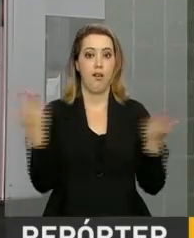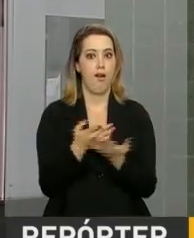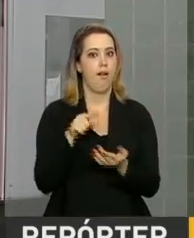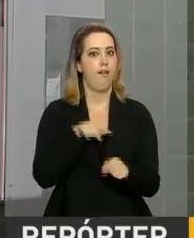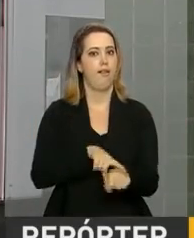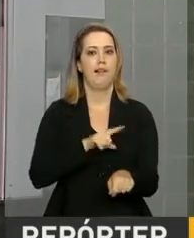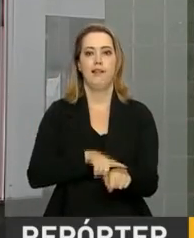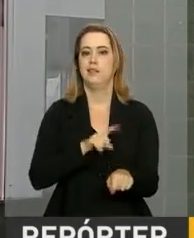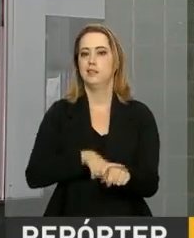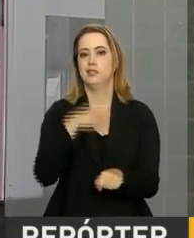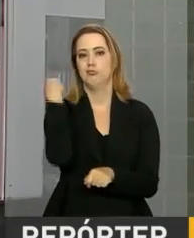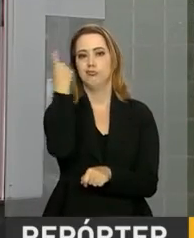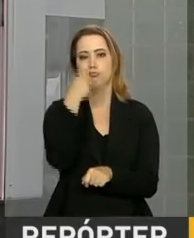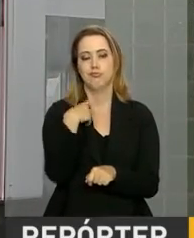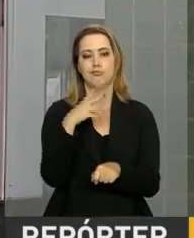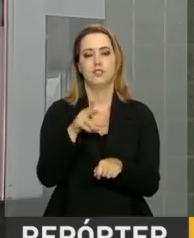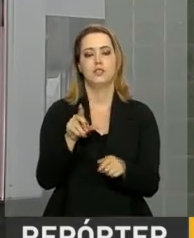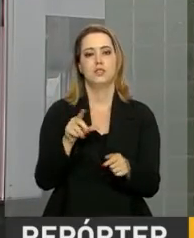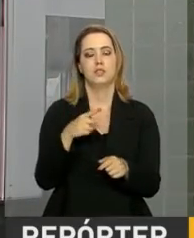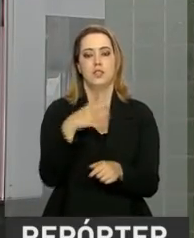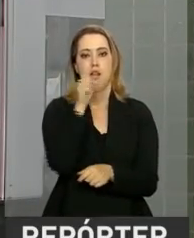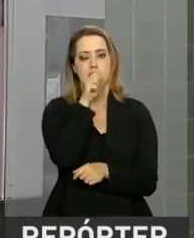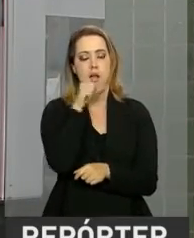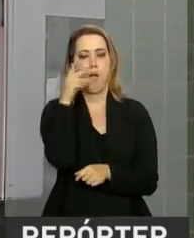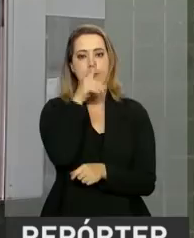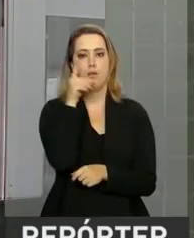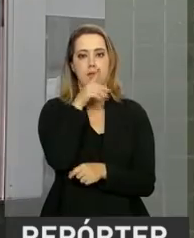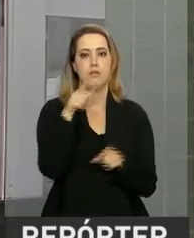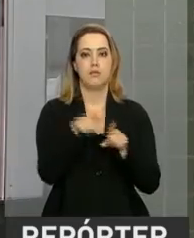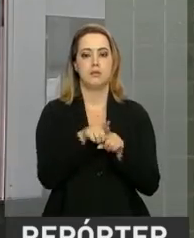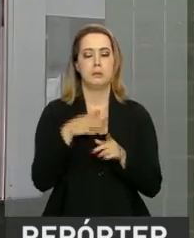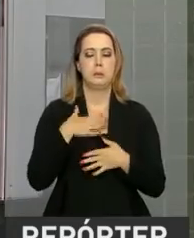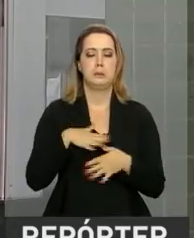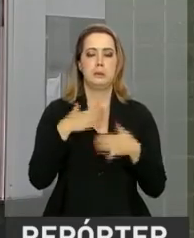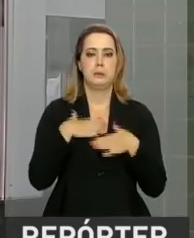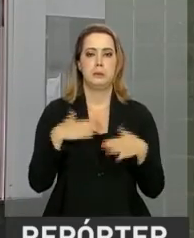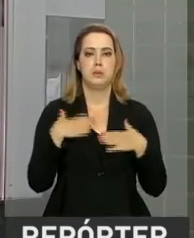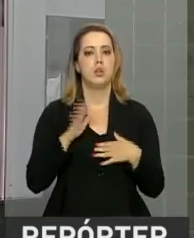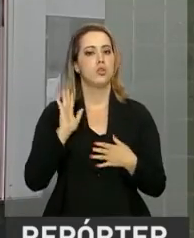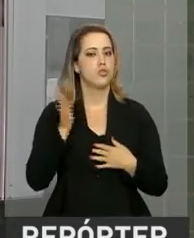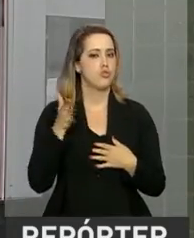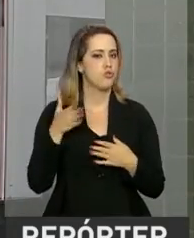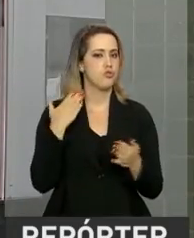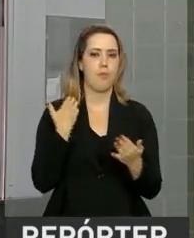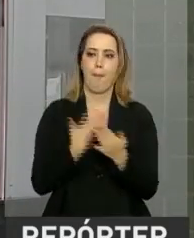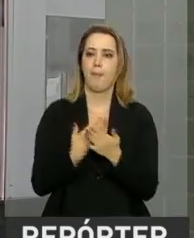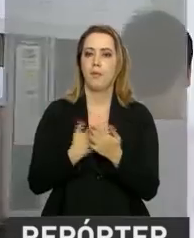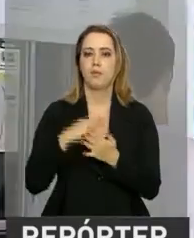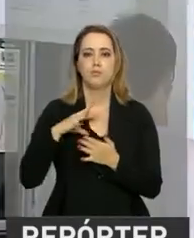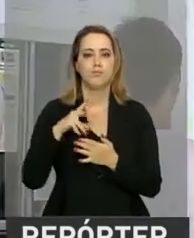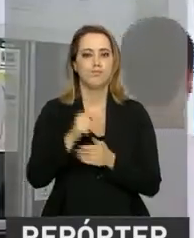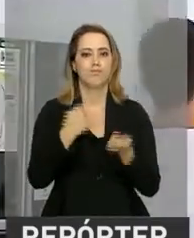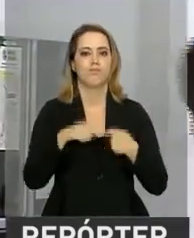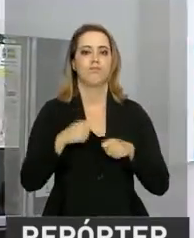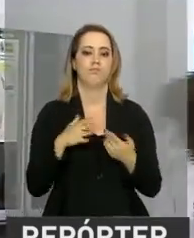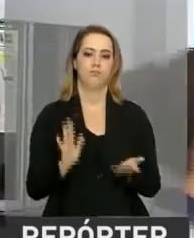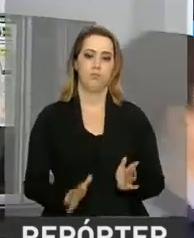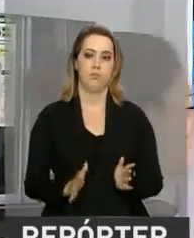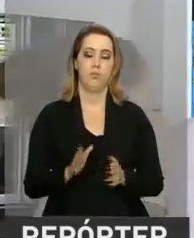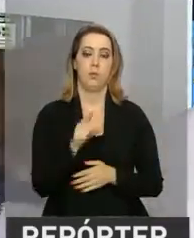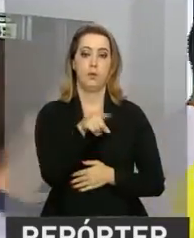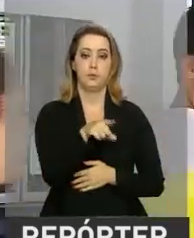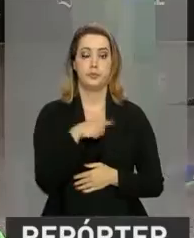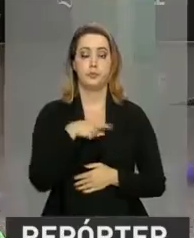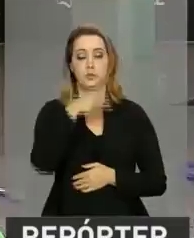hora do enem é relaxamento porque não adianta você se estressar o que foi já foi já estudou porque estudar quem vai fazer a prova